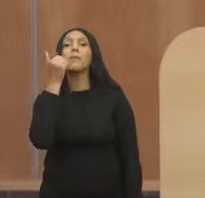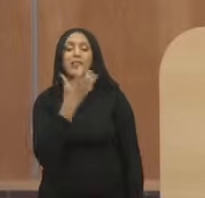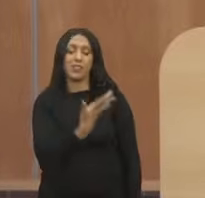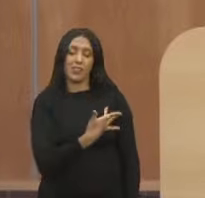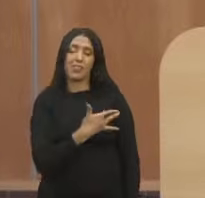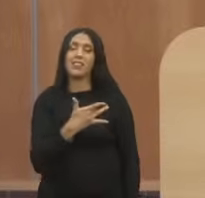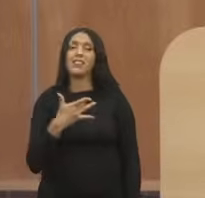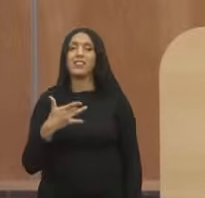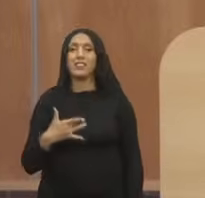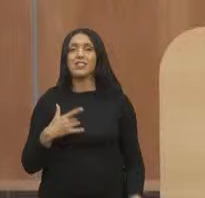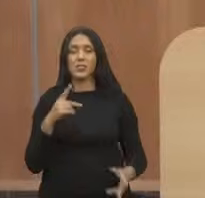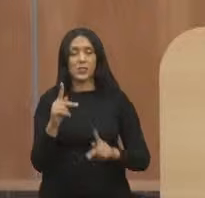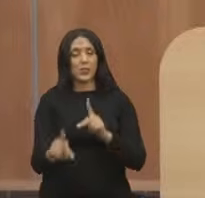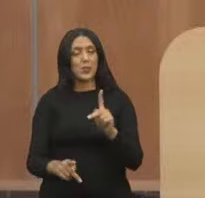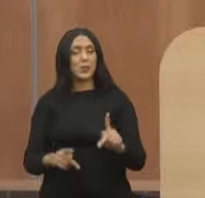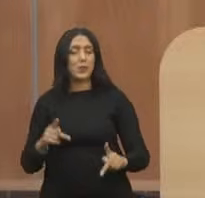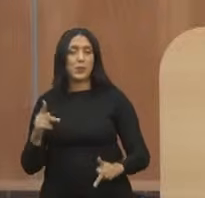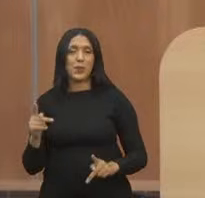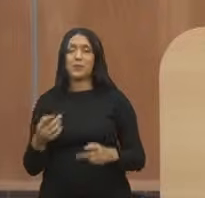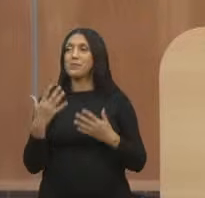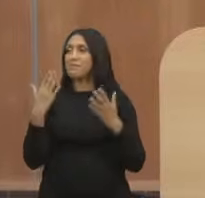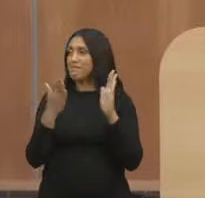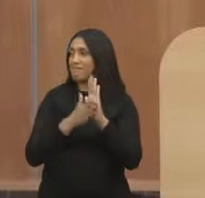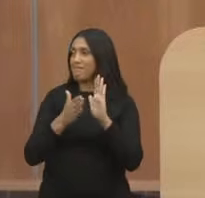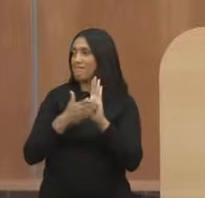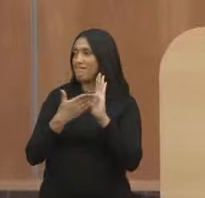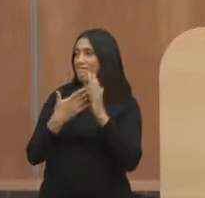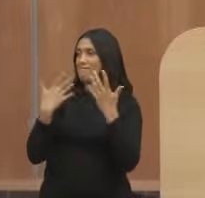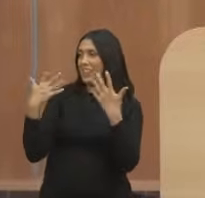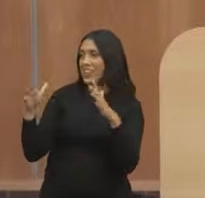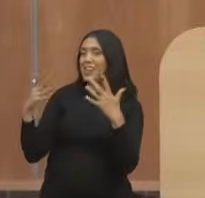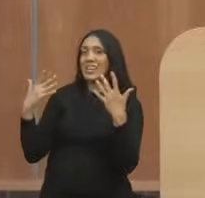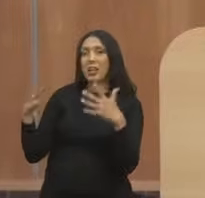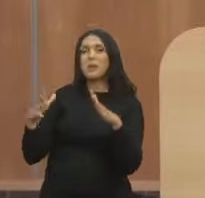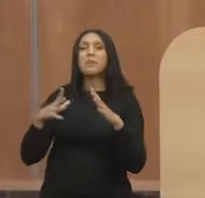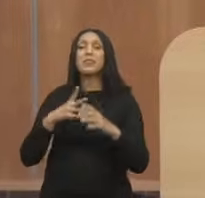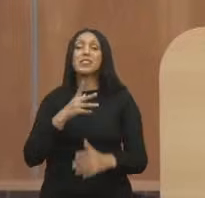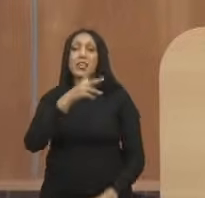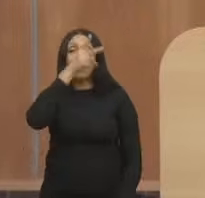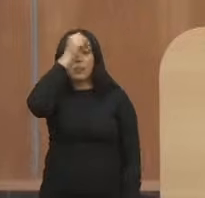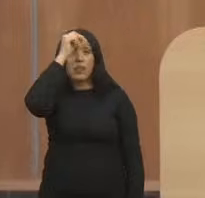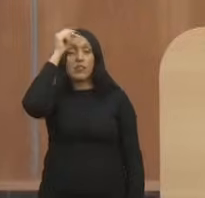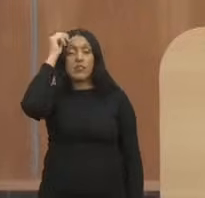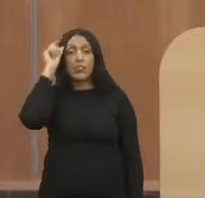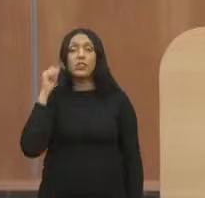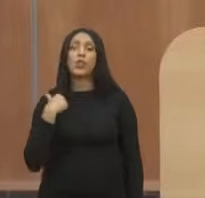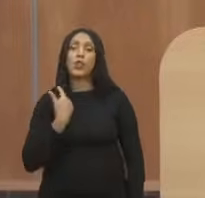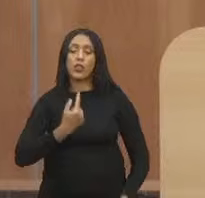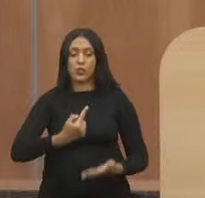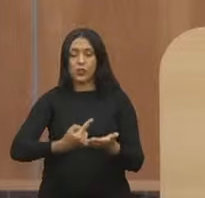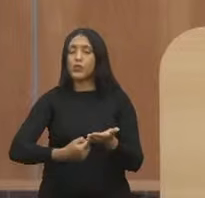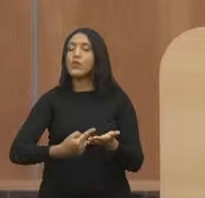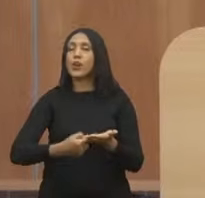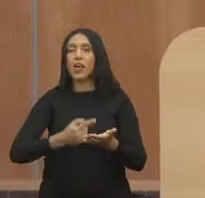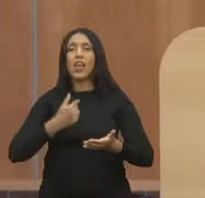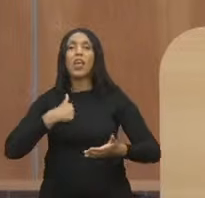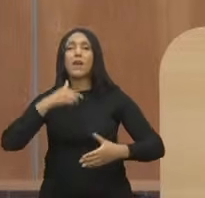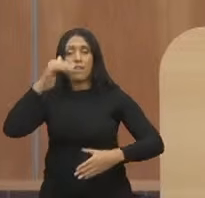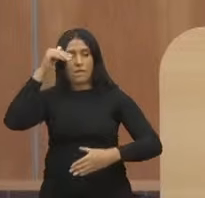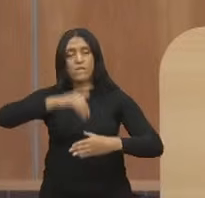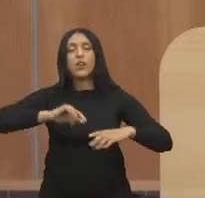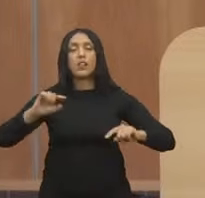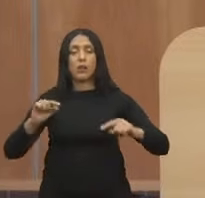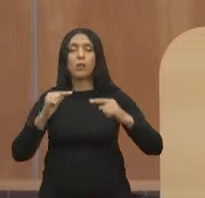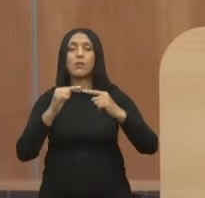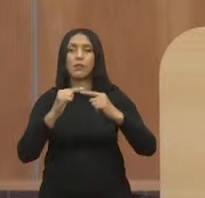cidade avance cada dia mais. Parabéns, prefeito, conte com o nosso apoio, conte com o nosso voto, para que a gente possa aprovar esse projeto para a nossa cidade de